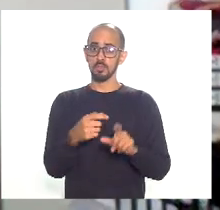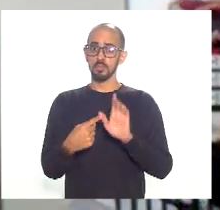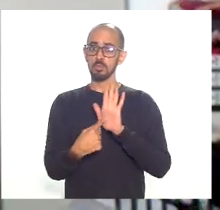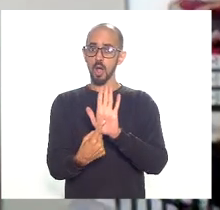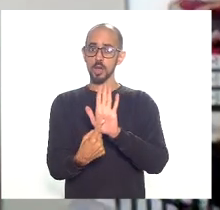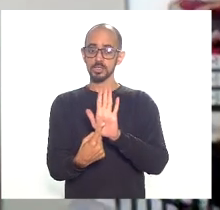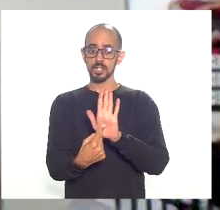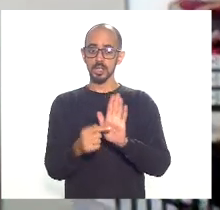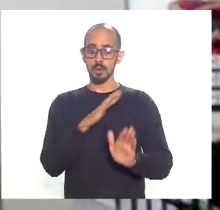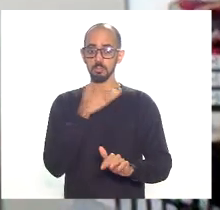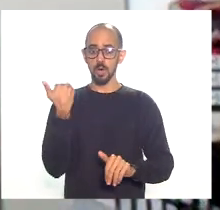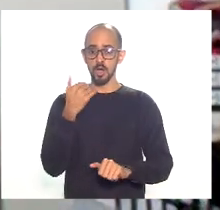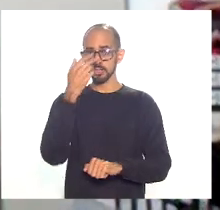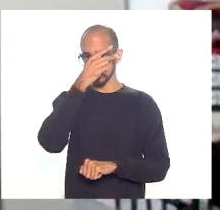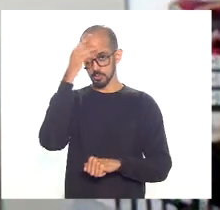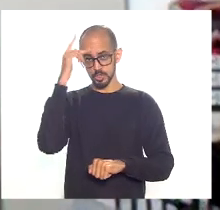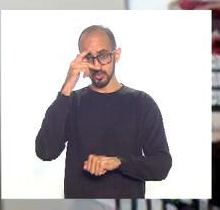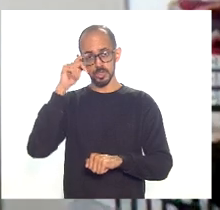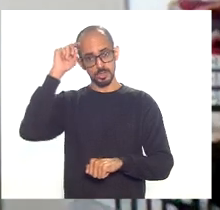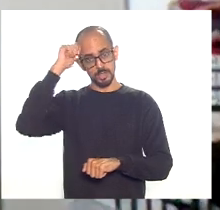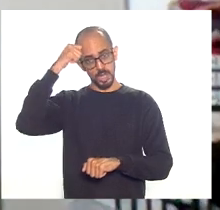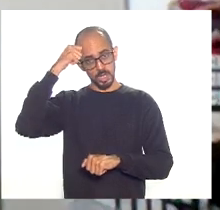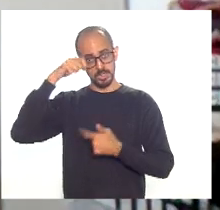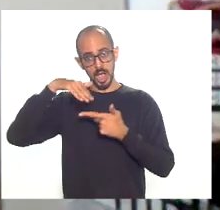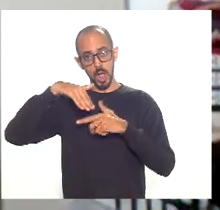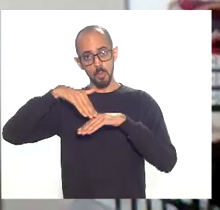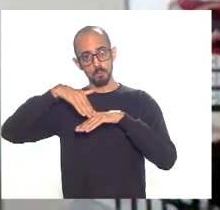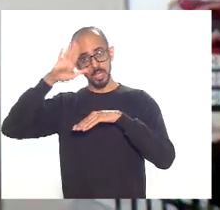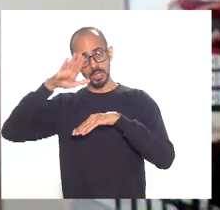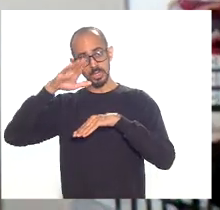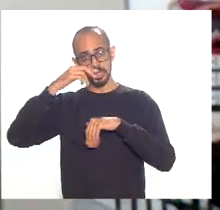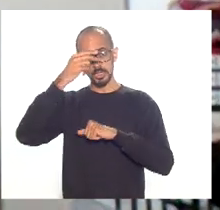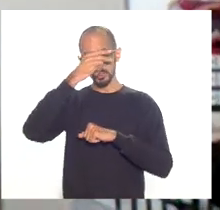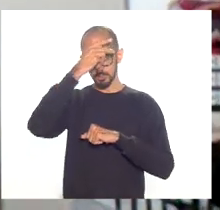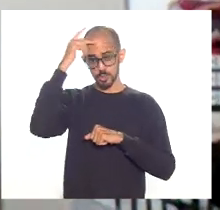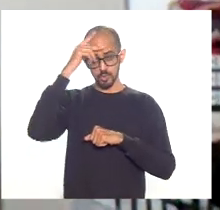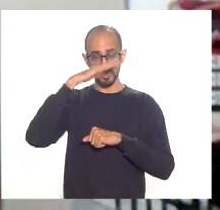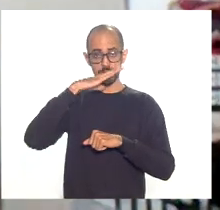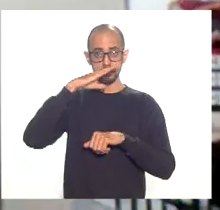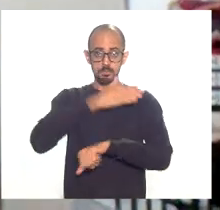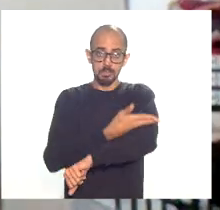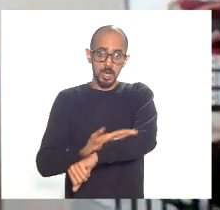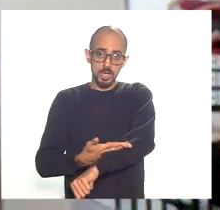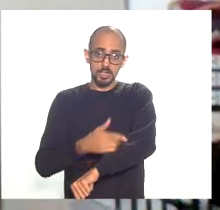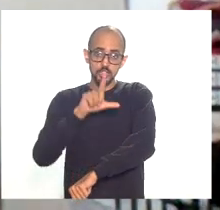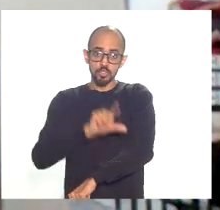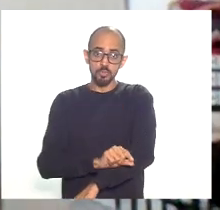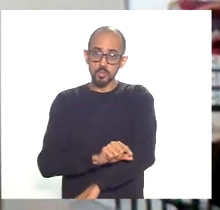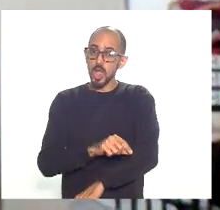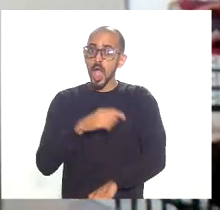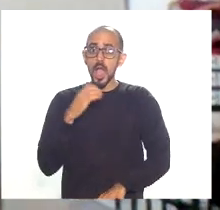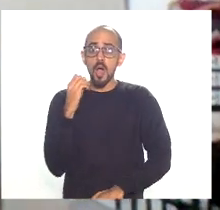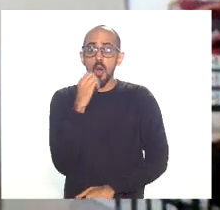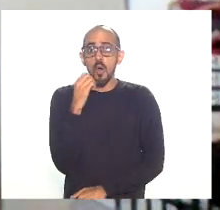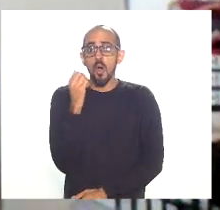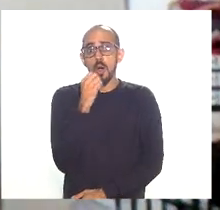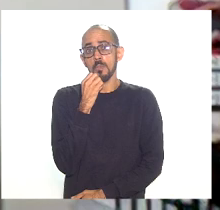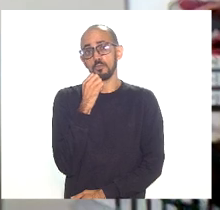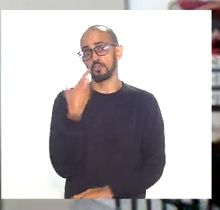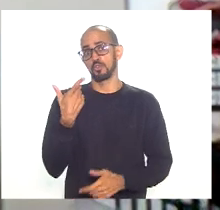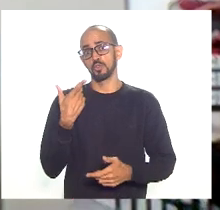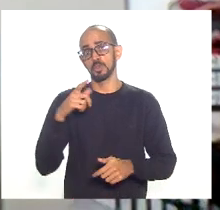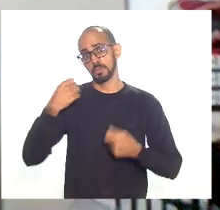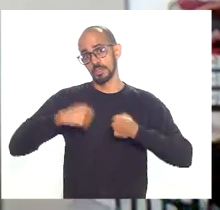pessoas negras está crescendo, enquanto a morte de pessoas brancas está diminuindo. É evidente que o corte racial é um elemento que deva